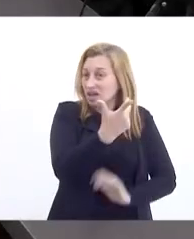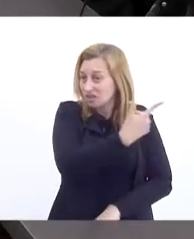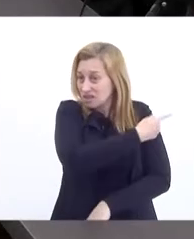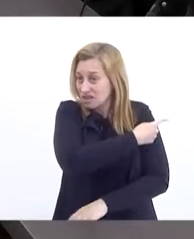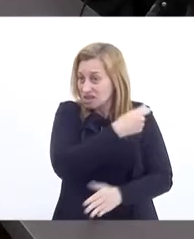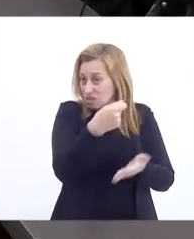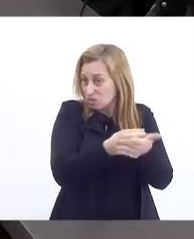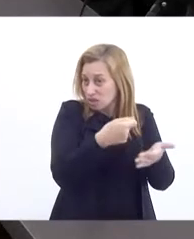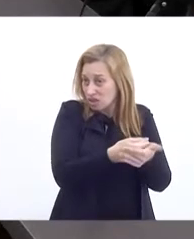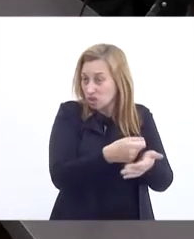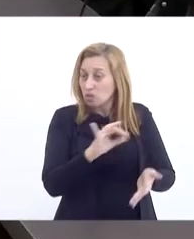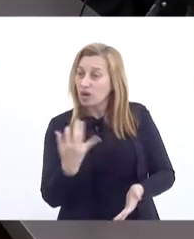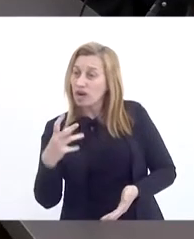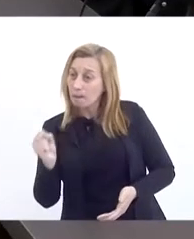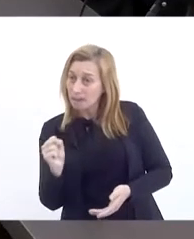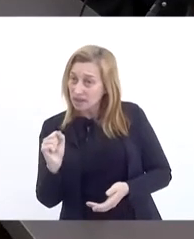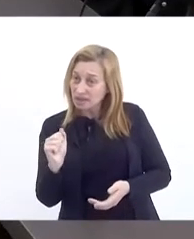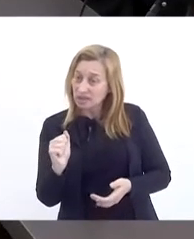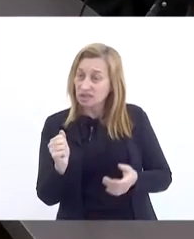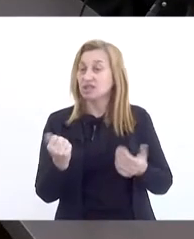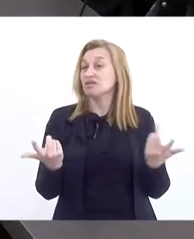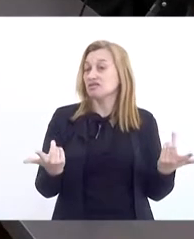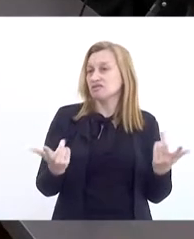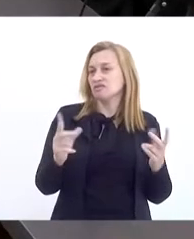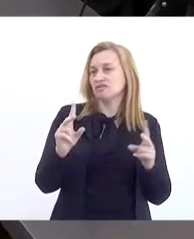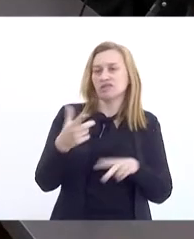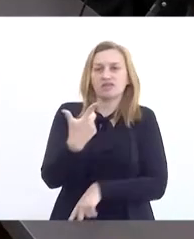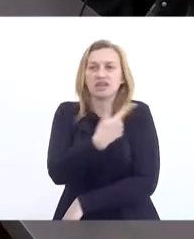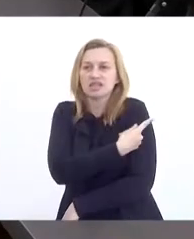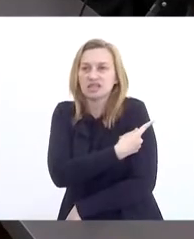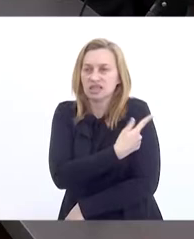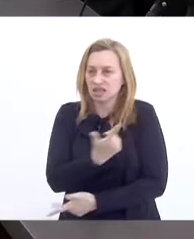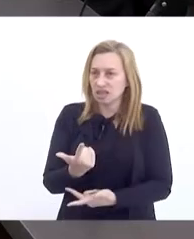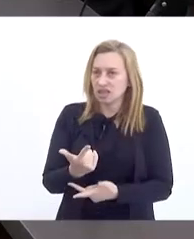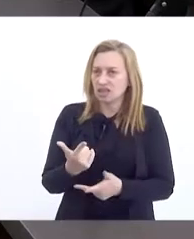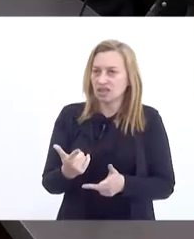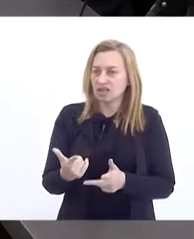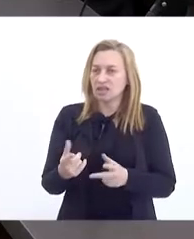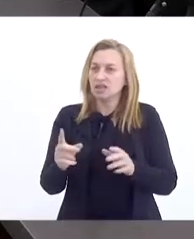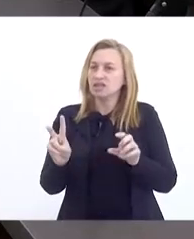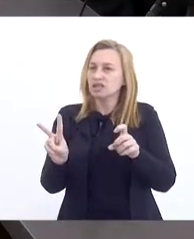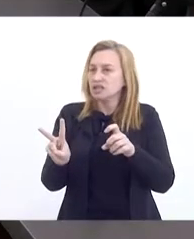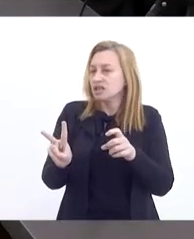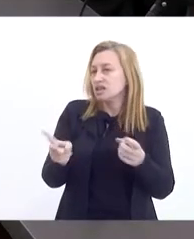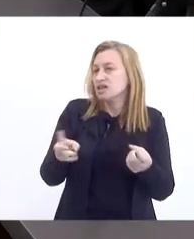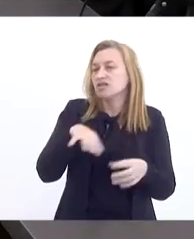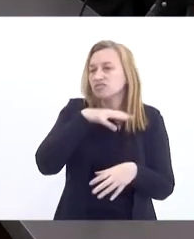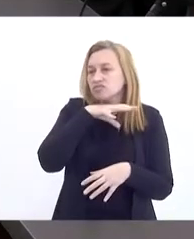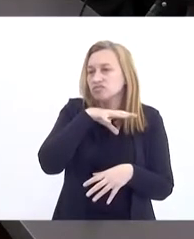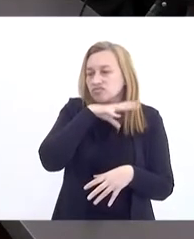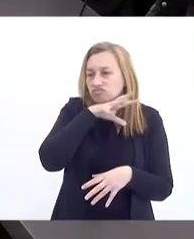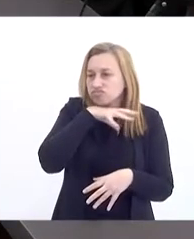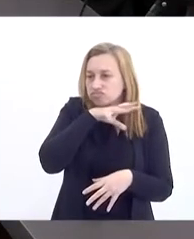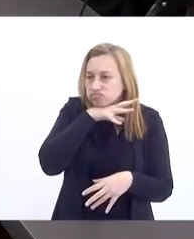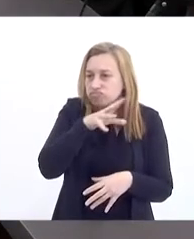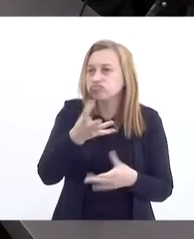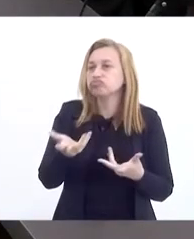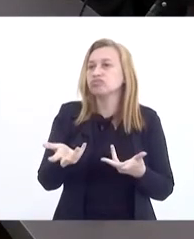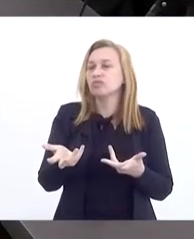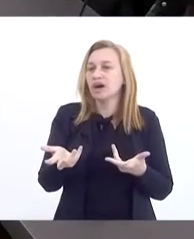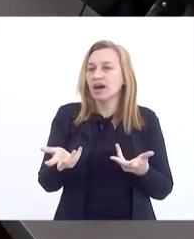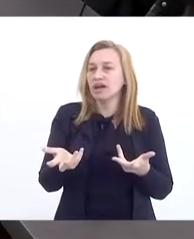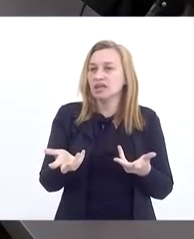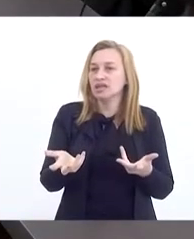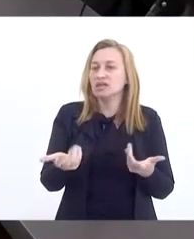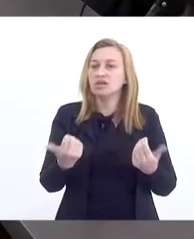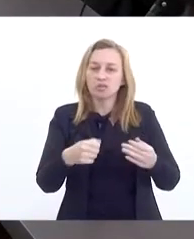vacinação efetiva para cães e gatos, a prescrição não pode ser feita com antecedência? Assegurando que a vacina está correta? Não.